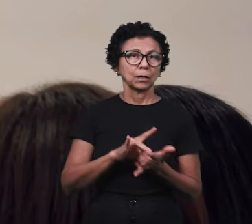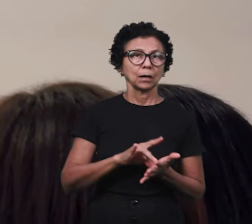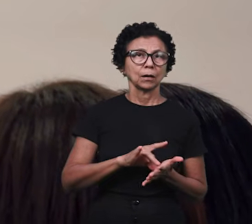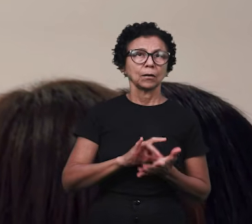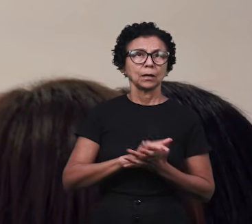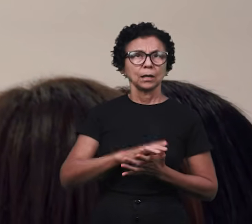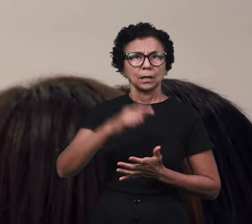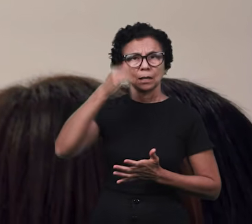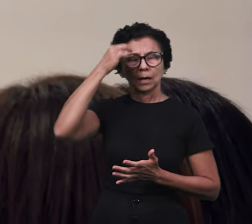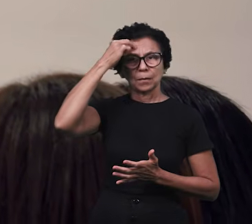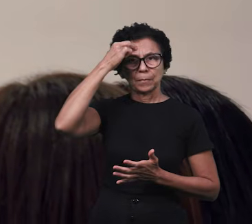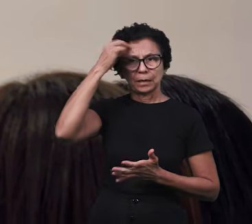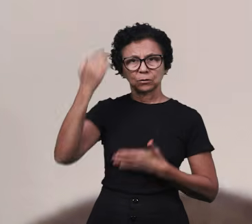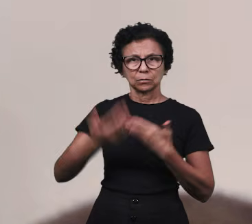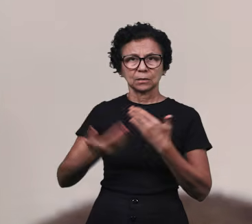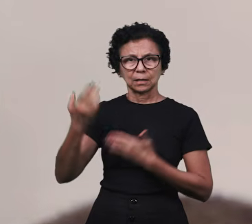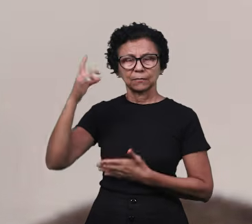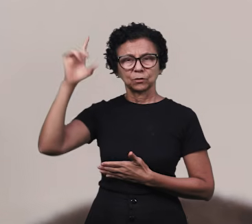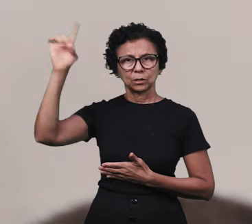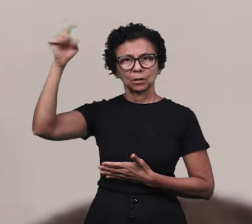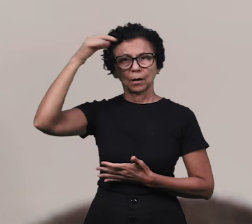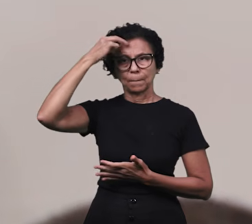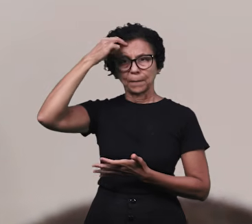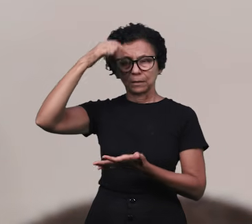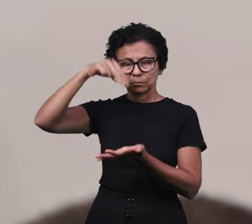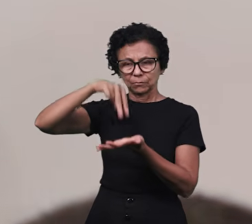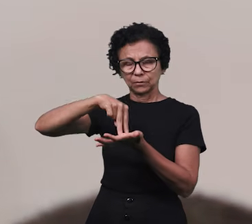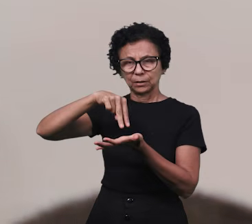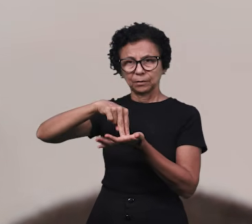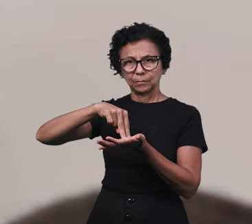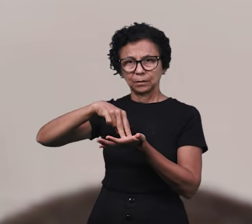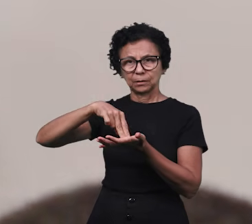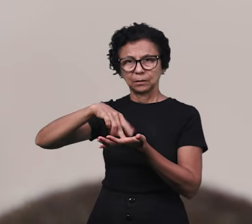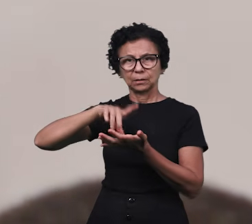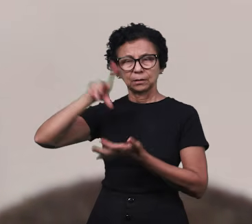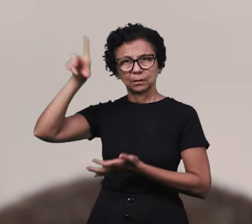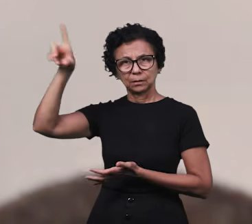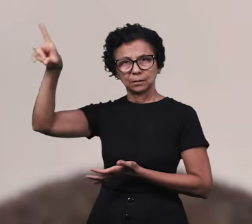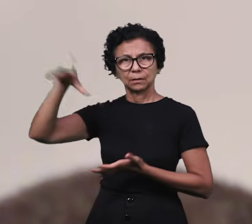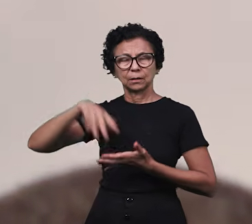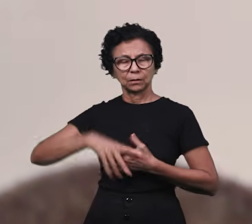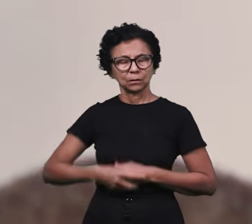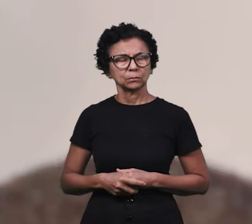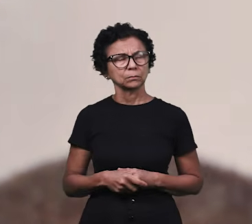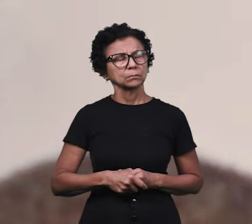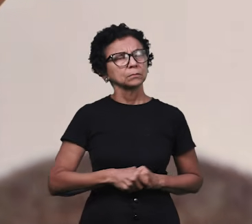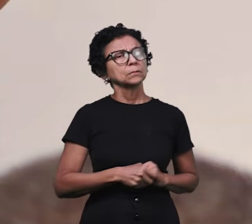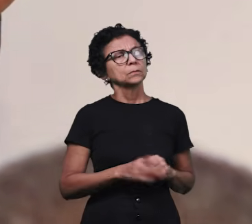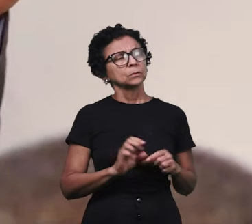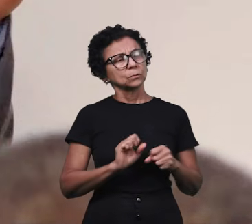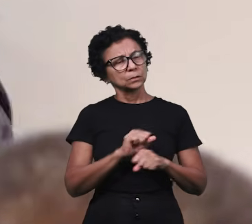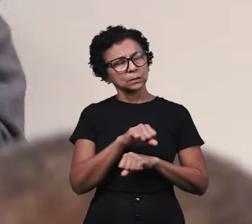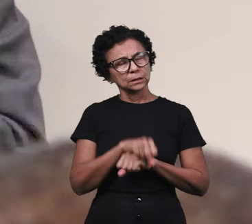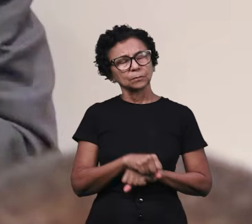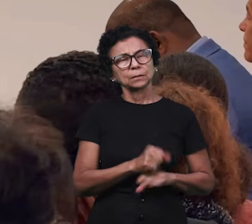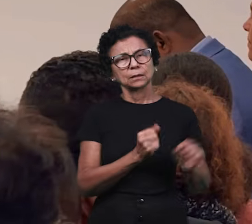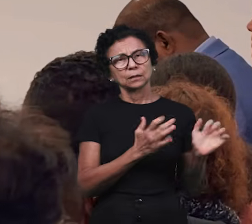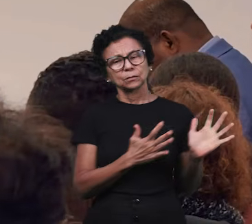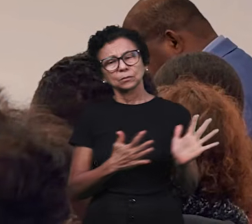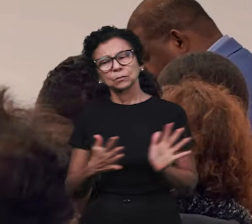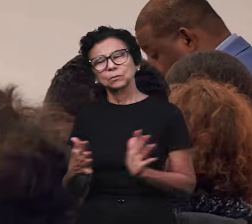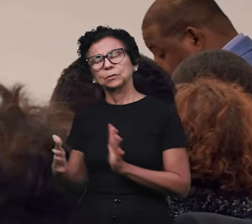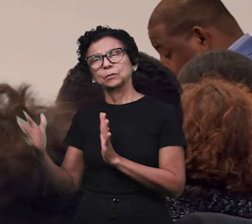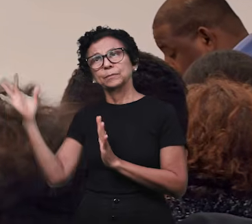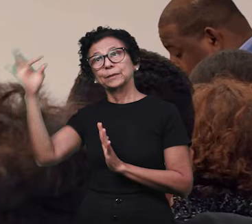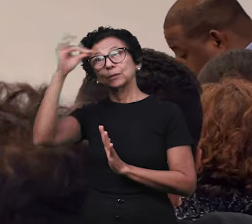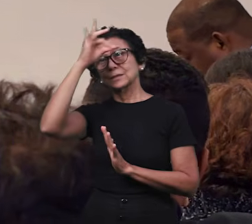a mente do servo firmada em Deus, tema que trouxe orientação e reflexão para a vida espiritual da igreja. Ao longo de todo o mini-seminário